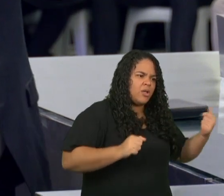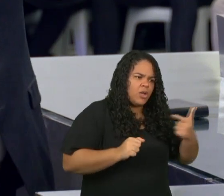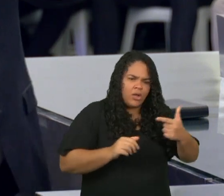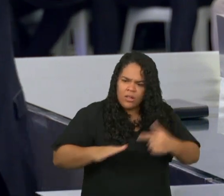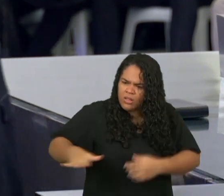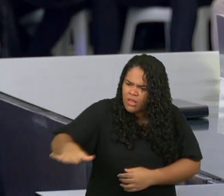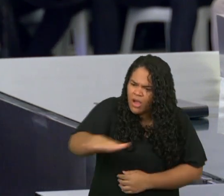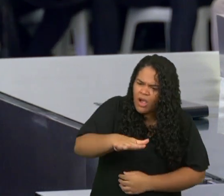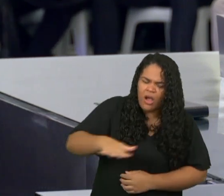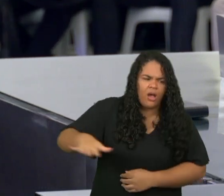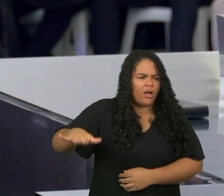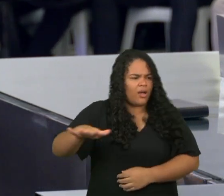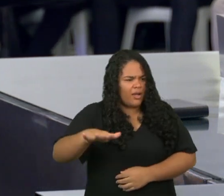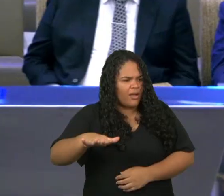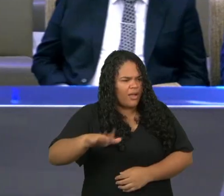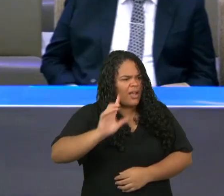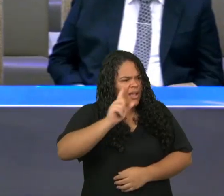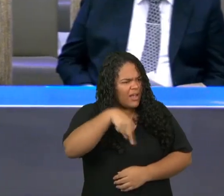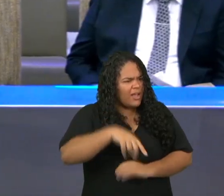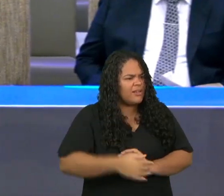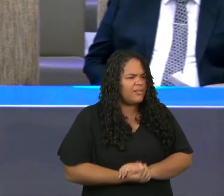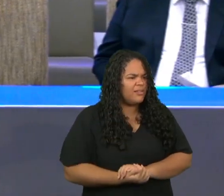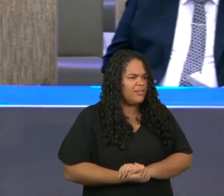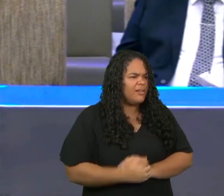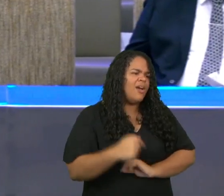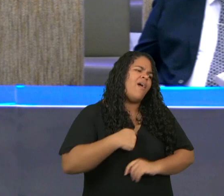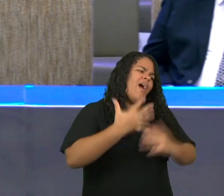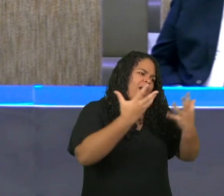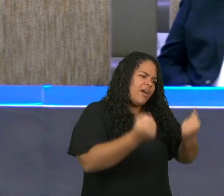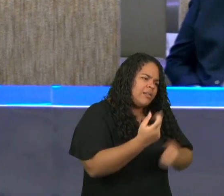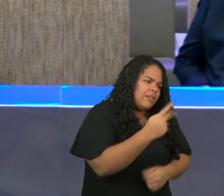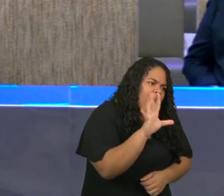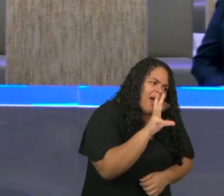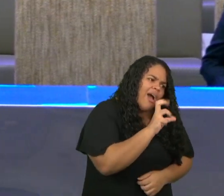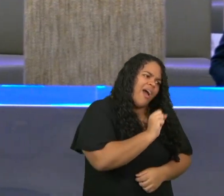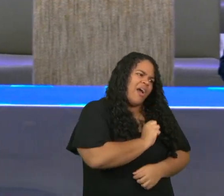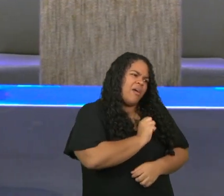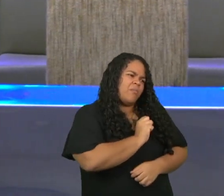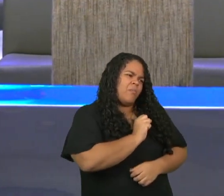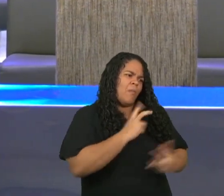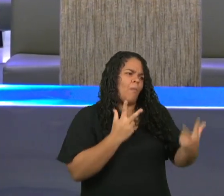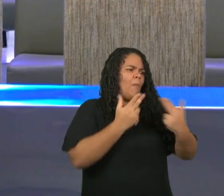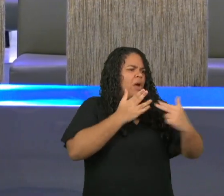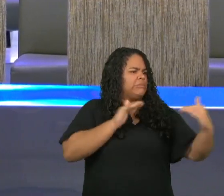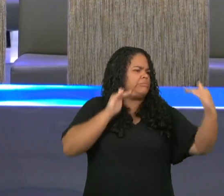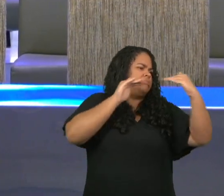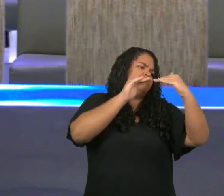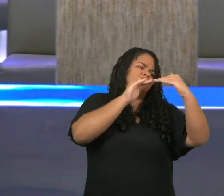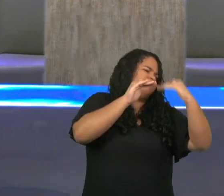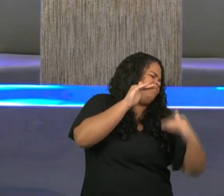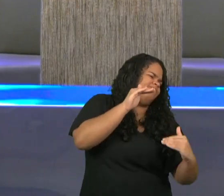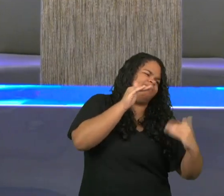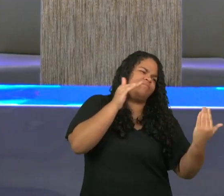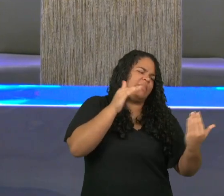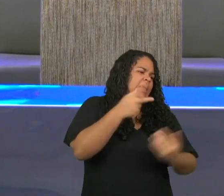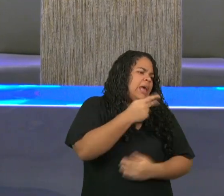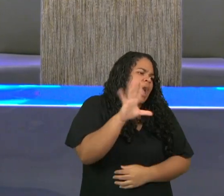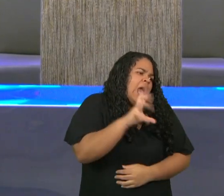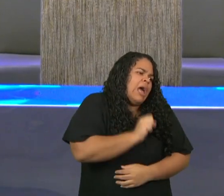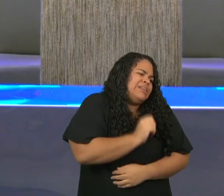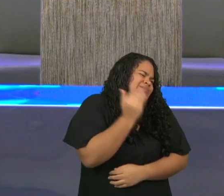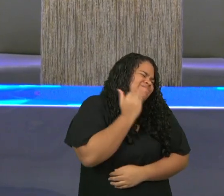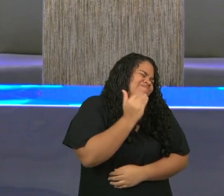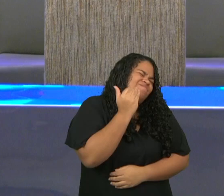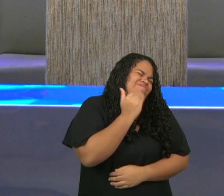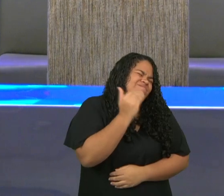Tá certo, Pedro. Eu vou aceitar o teu amor imperfeito, humano, mas você me ama mais do que o